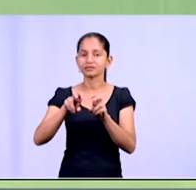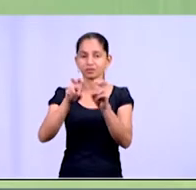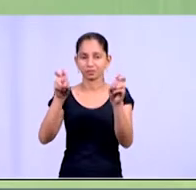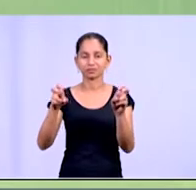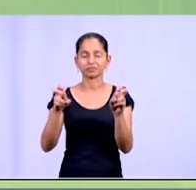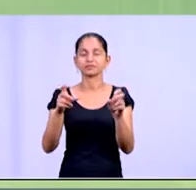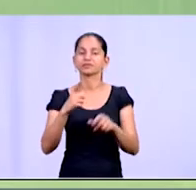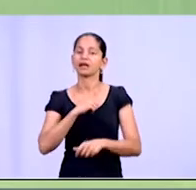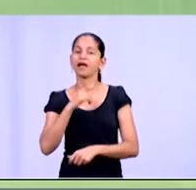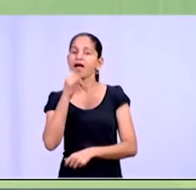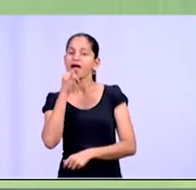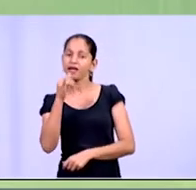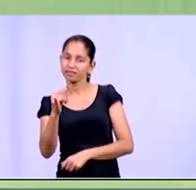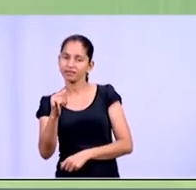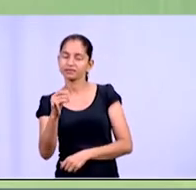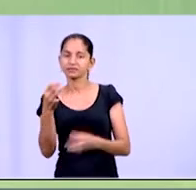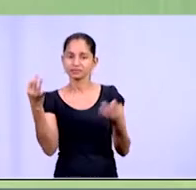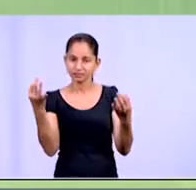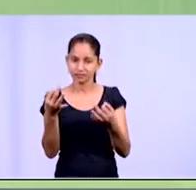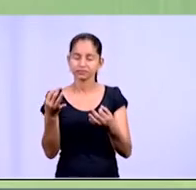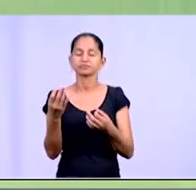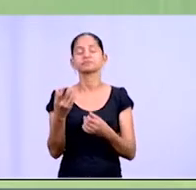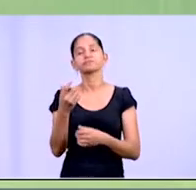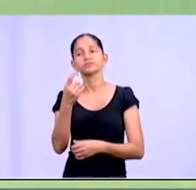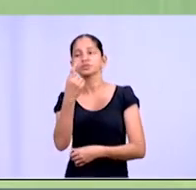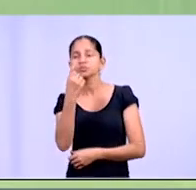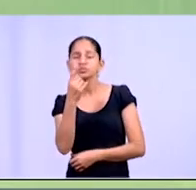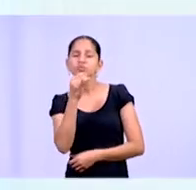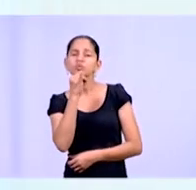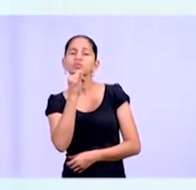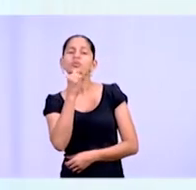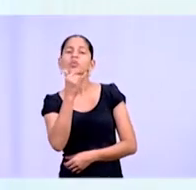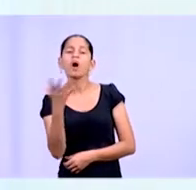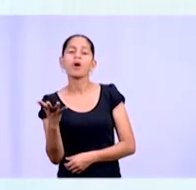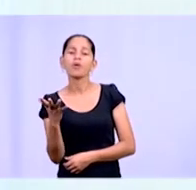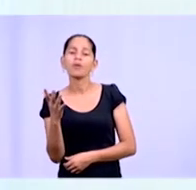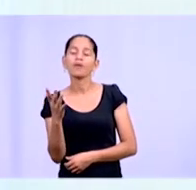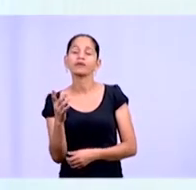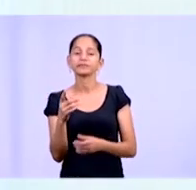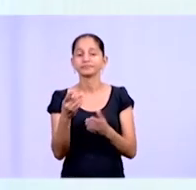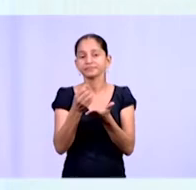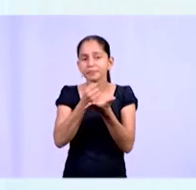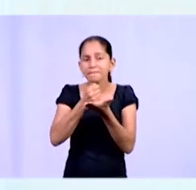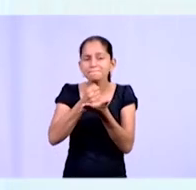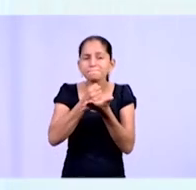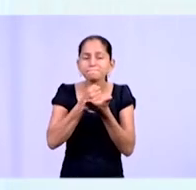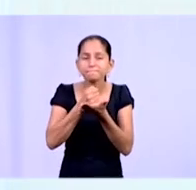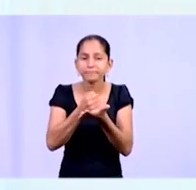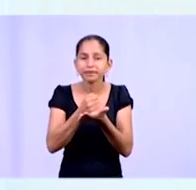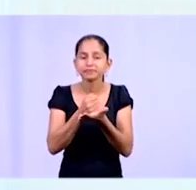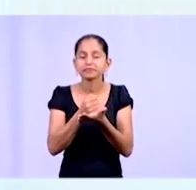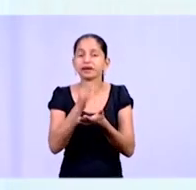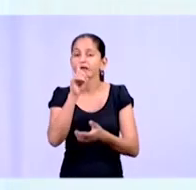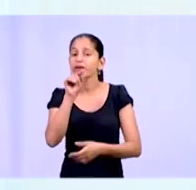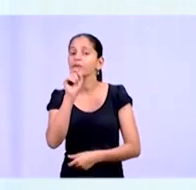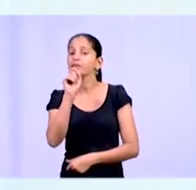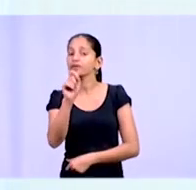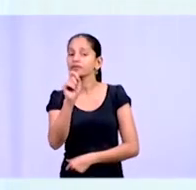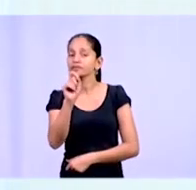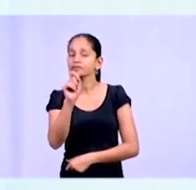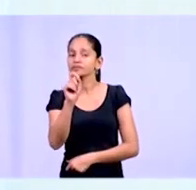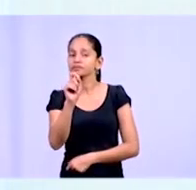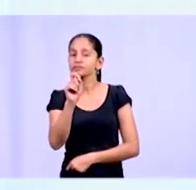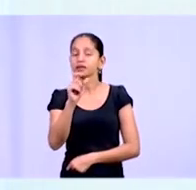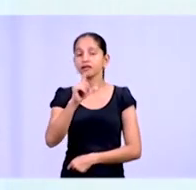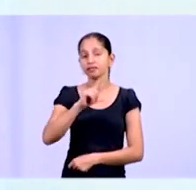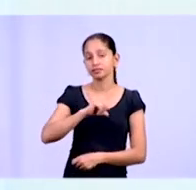eletrônicos. Aqui é um dispositivo eletrônico cujo princípio básico de funcionamento é tem alguma